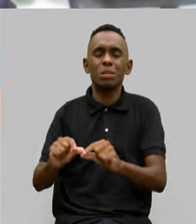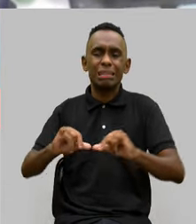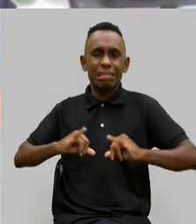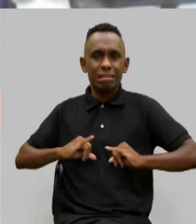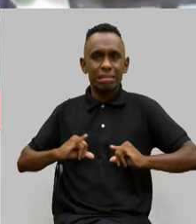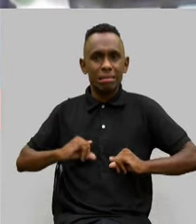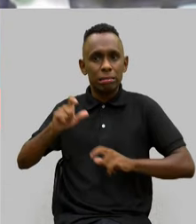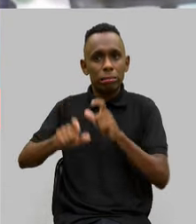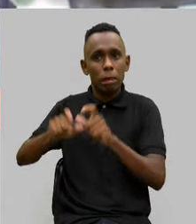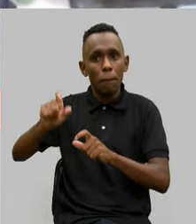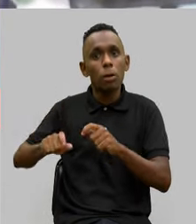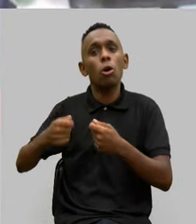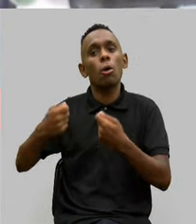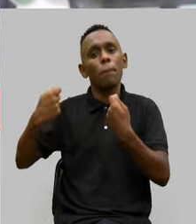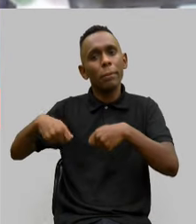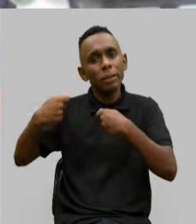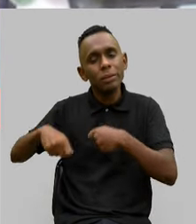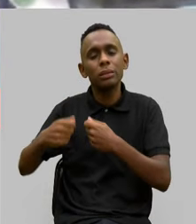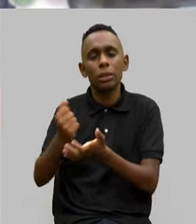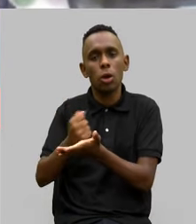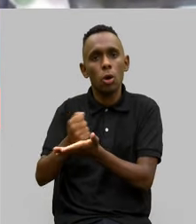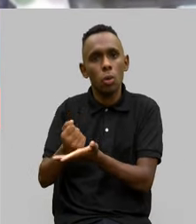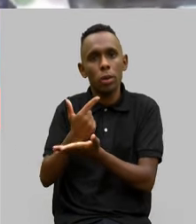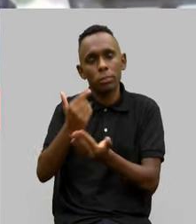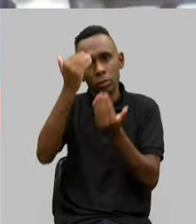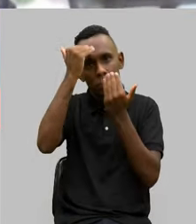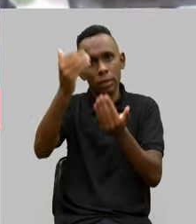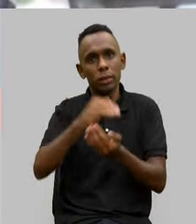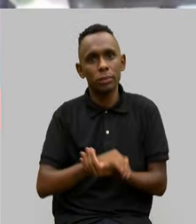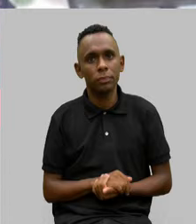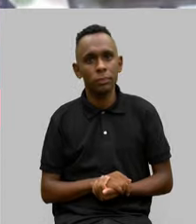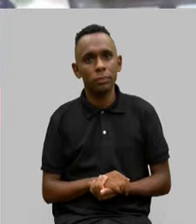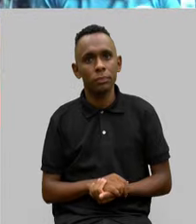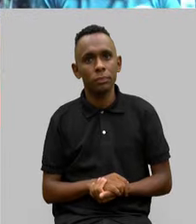daqueles que precisam desse medicamento muito obrigada